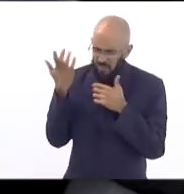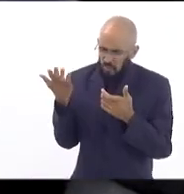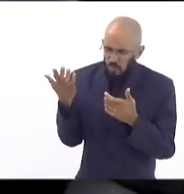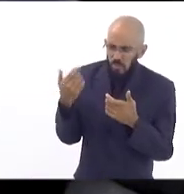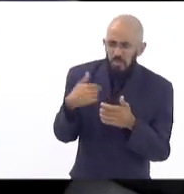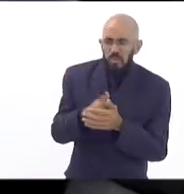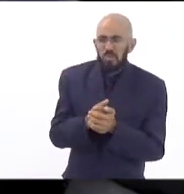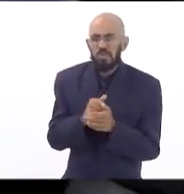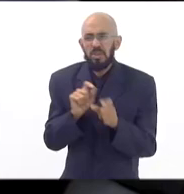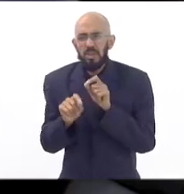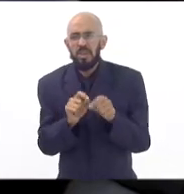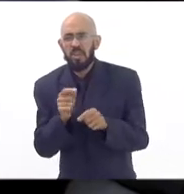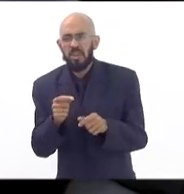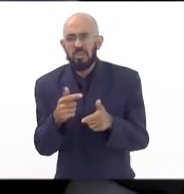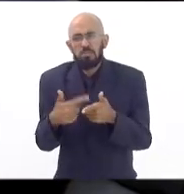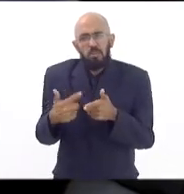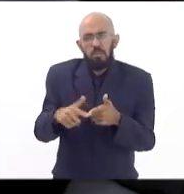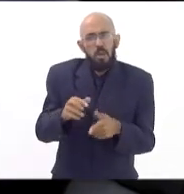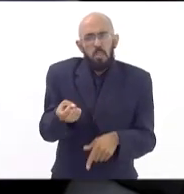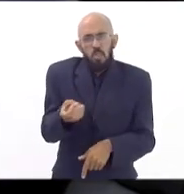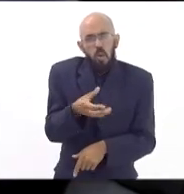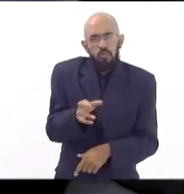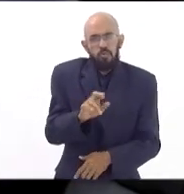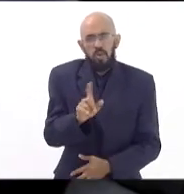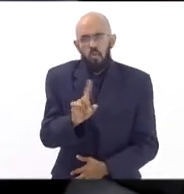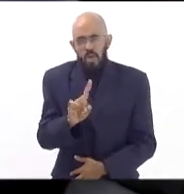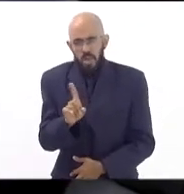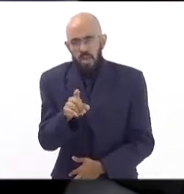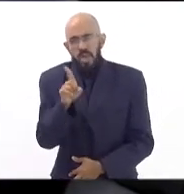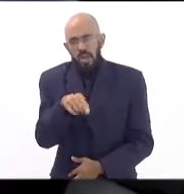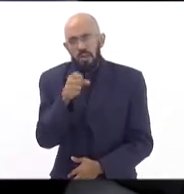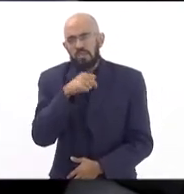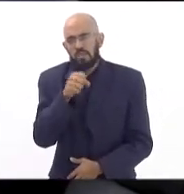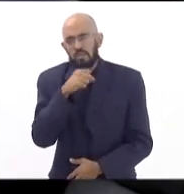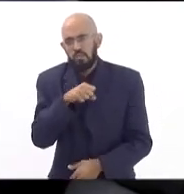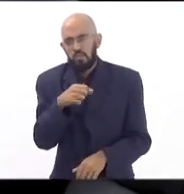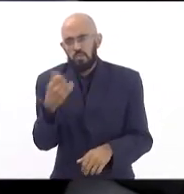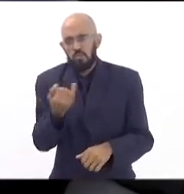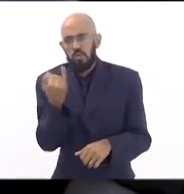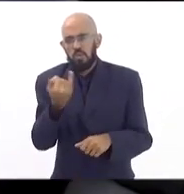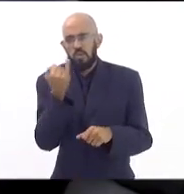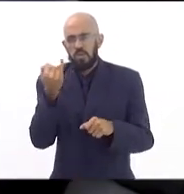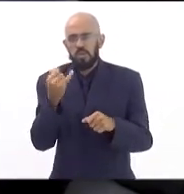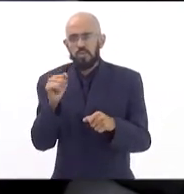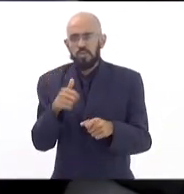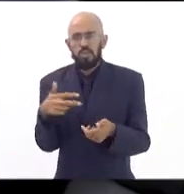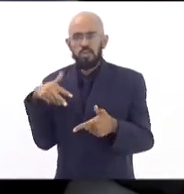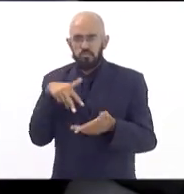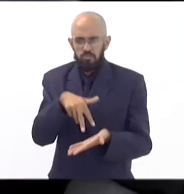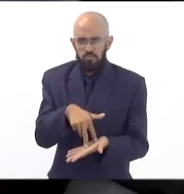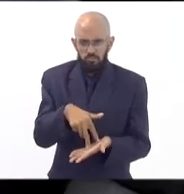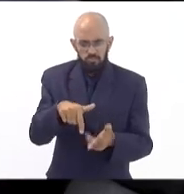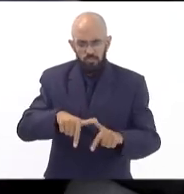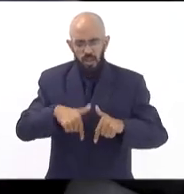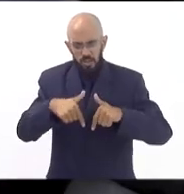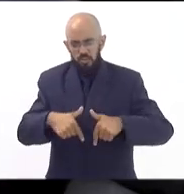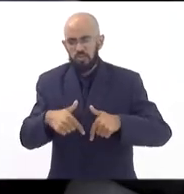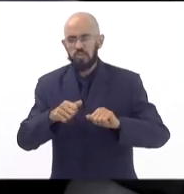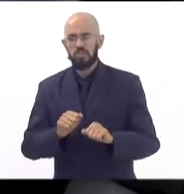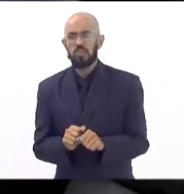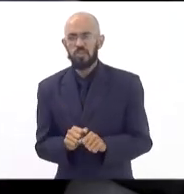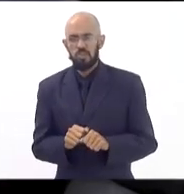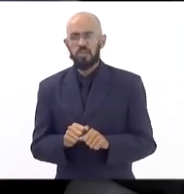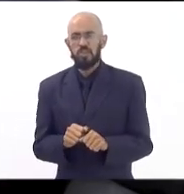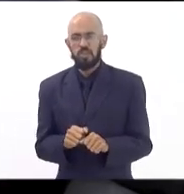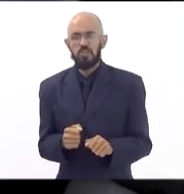gente já percebeu aqui problema nenhum problema novo um problema antigo que é importante é dia por trás trazer aqui o Parlamento as autoridades